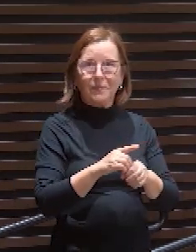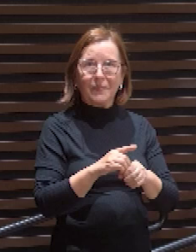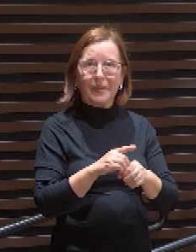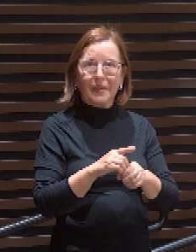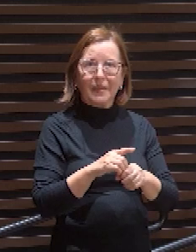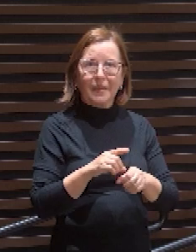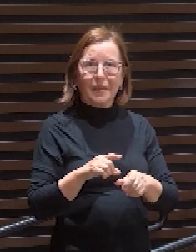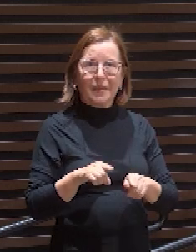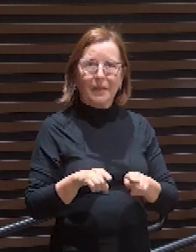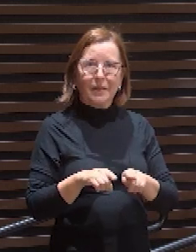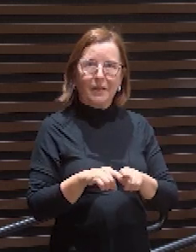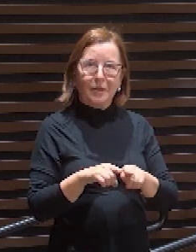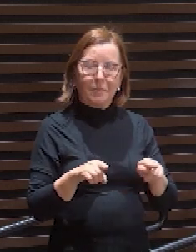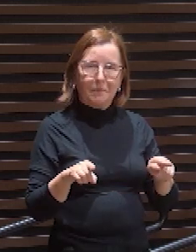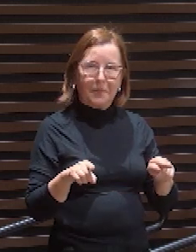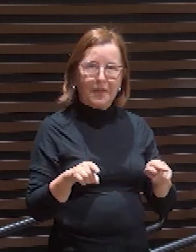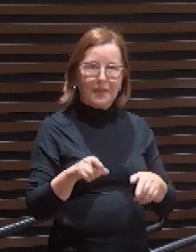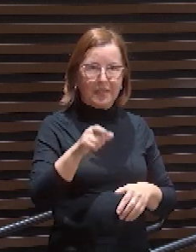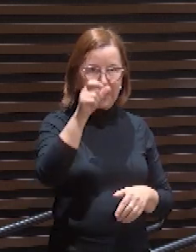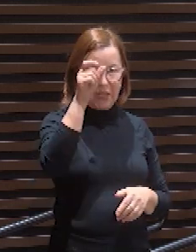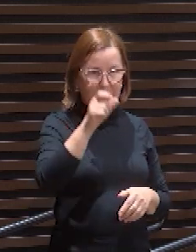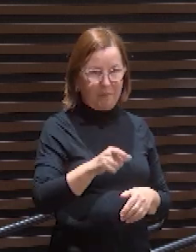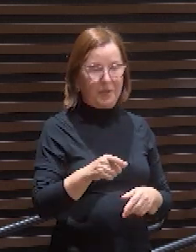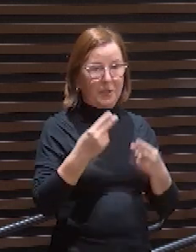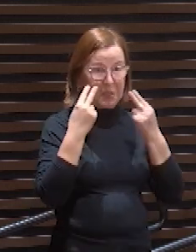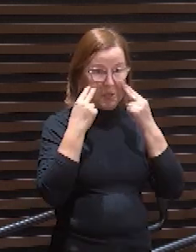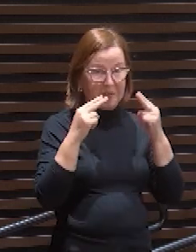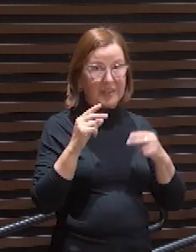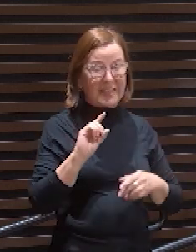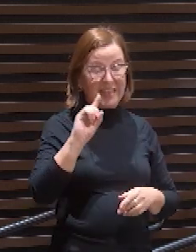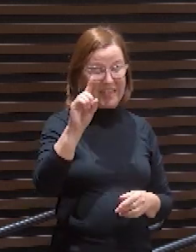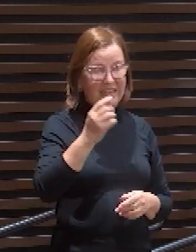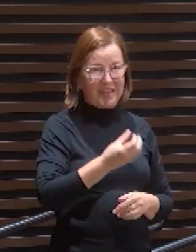se testifica que vive.